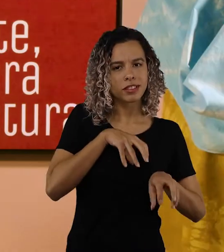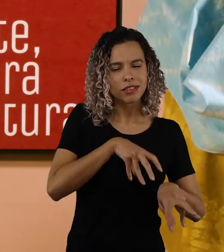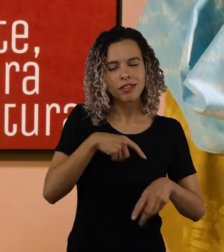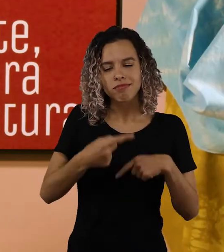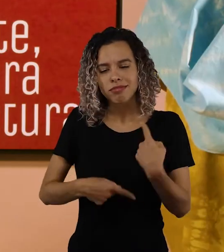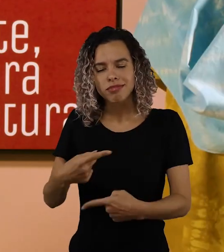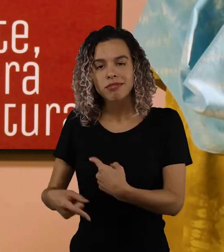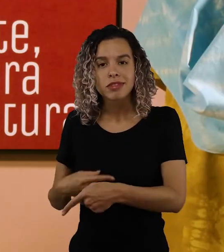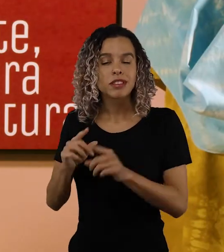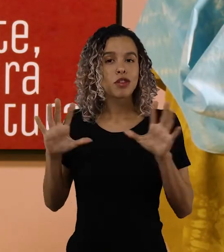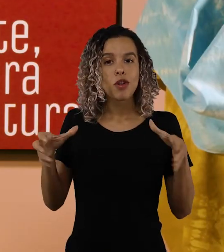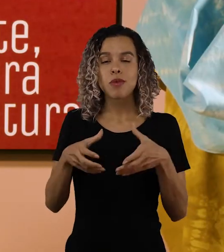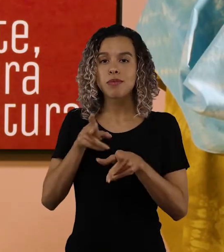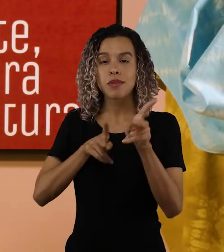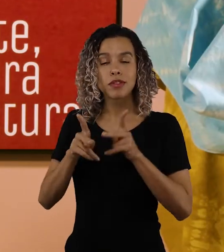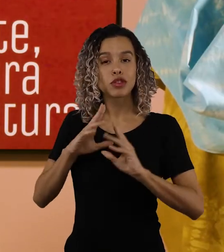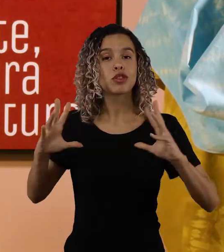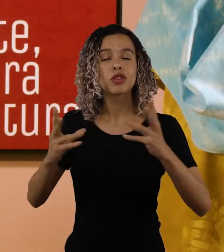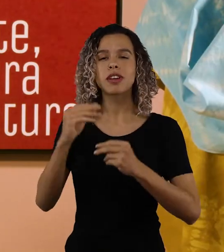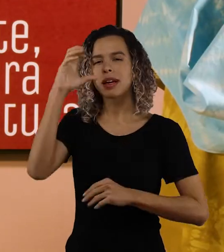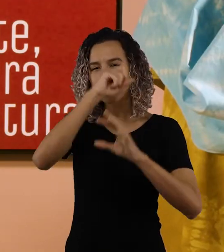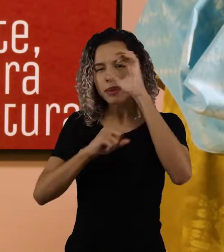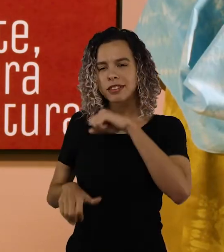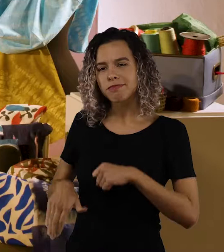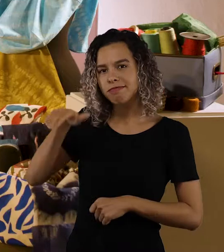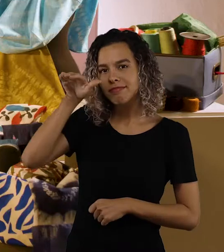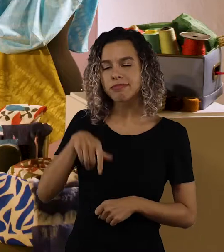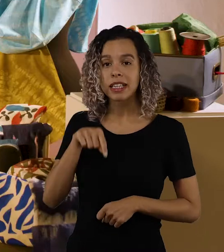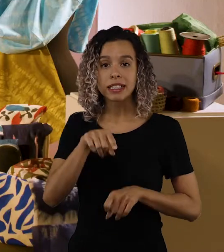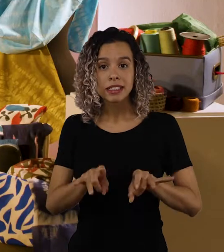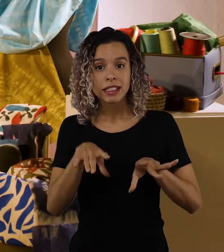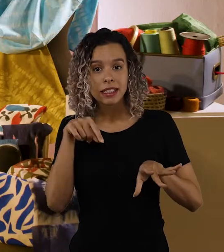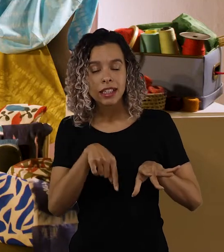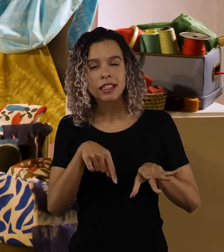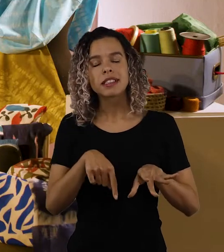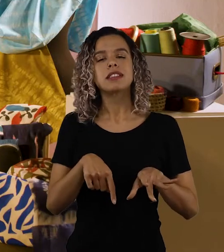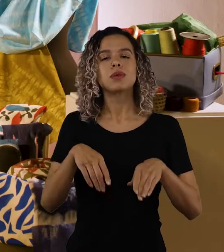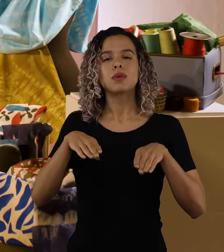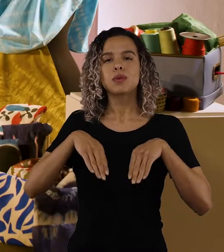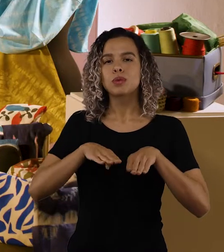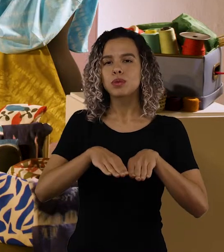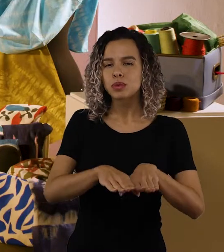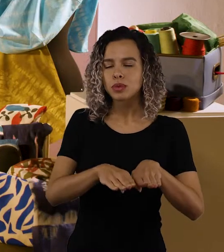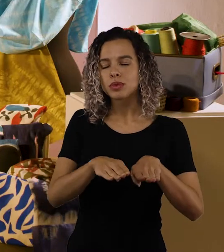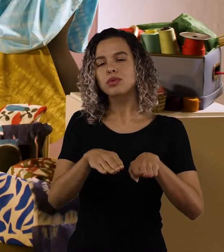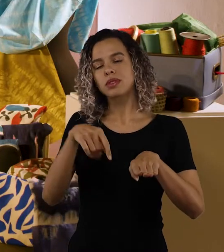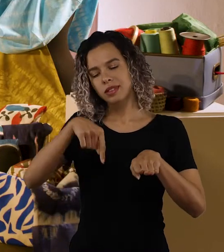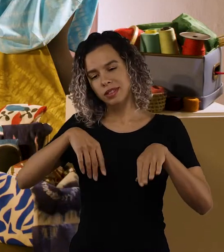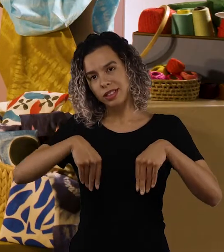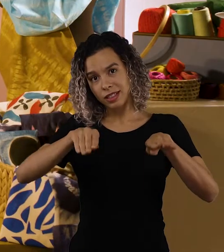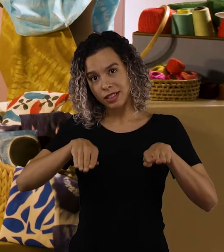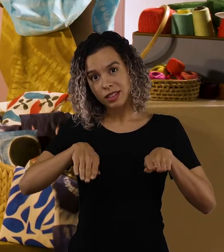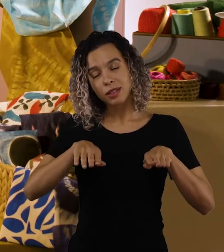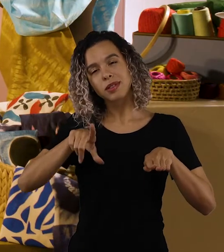filhos. Todo mundo na comunidade aprende a fazer desde pequeno. Nesta técnica, por meio de costuras feitas no